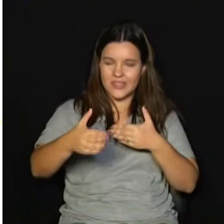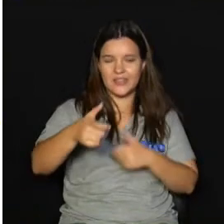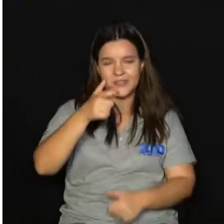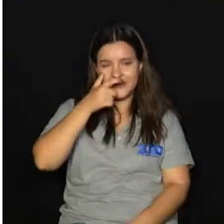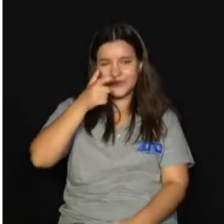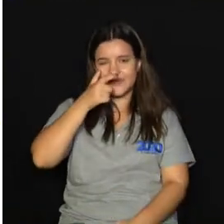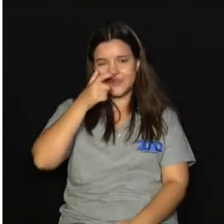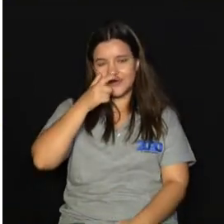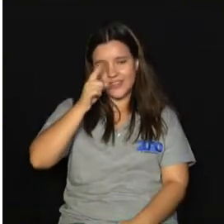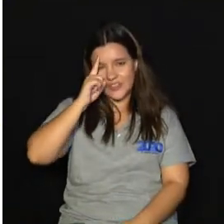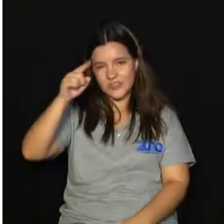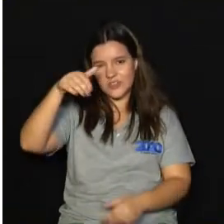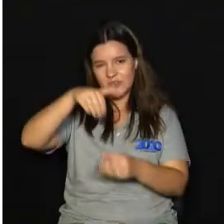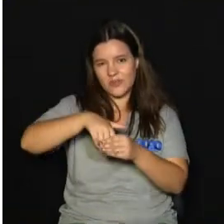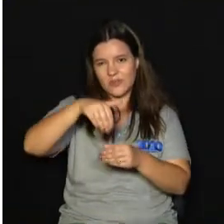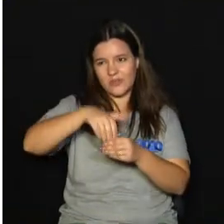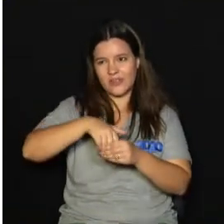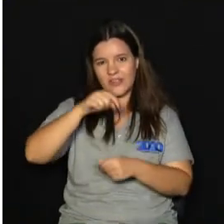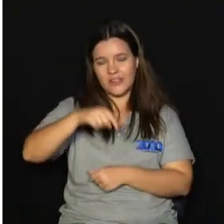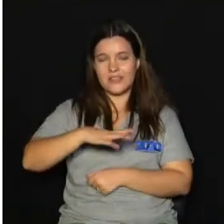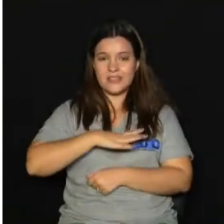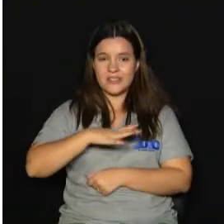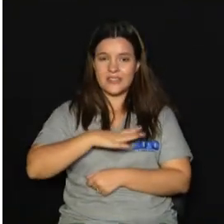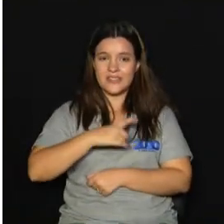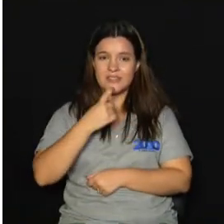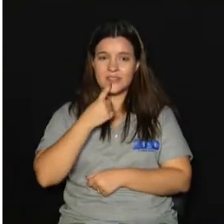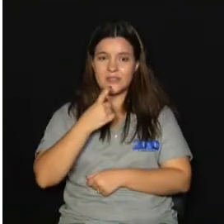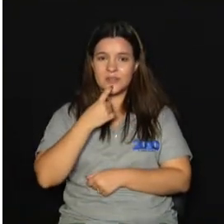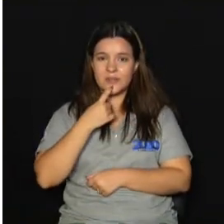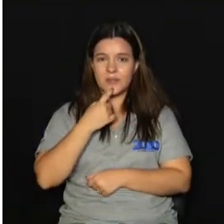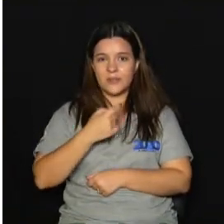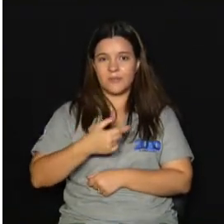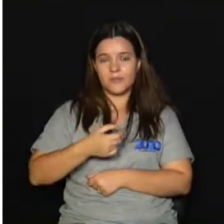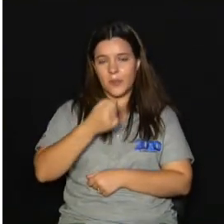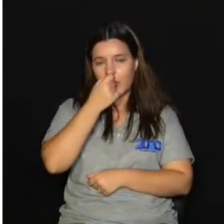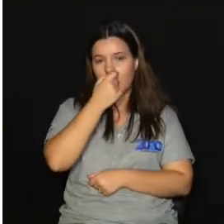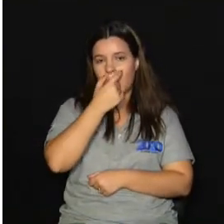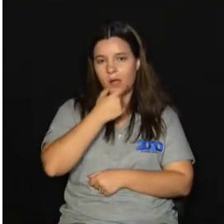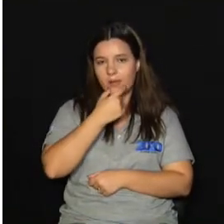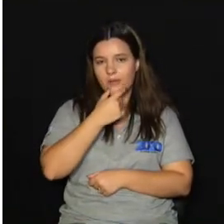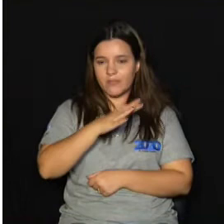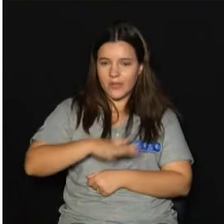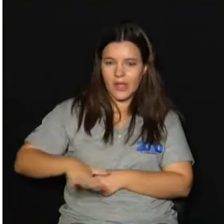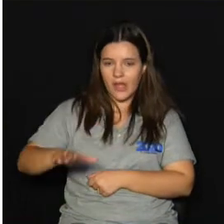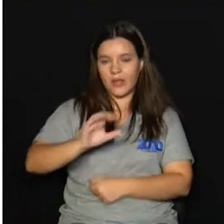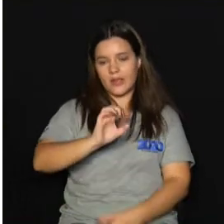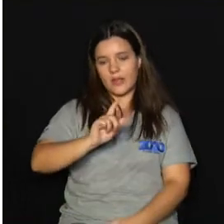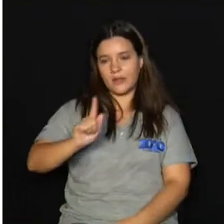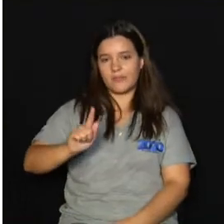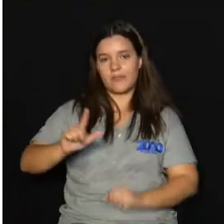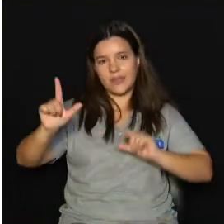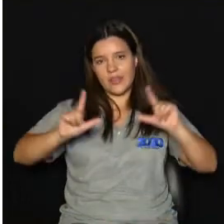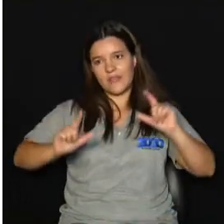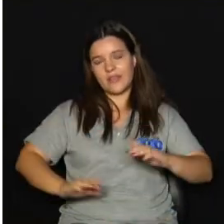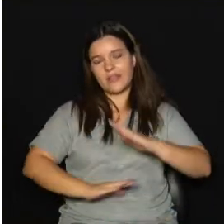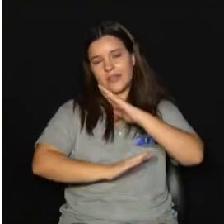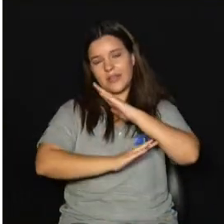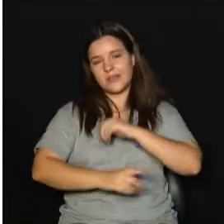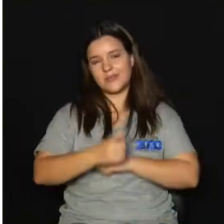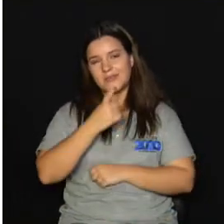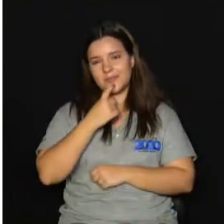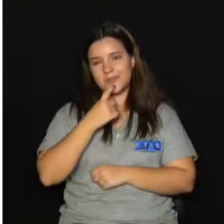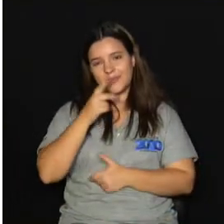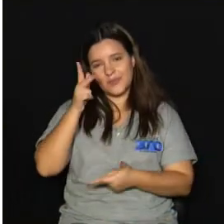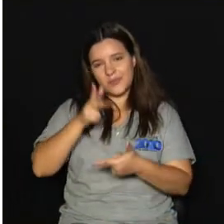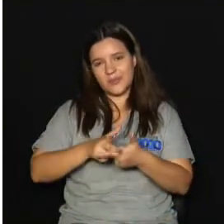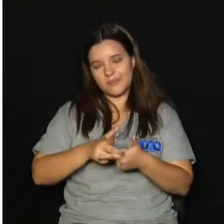isso nesse dia de votação aqui na cidade de Campinas. Rubens Morelli, do Distrito do Campo Grande, para a TV Câmara Campinas, na cobertura